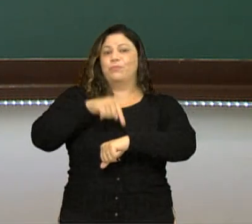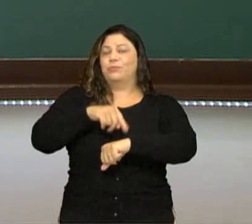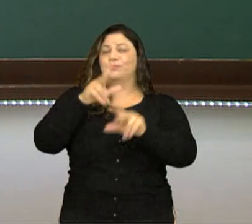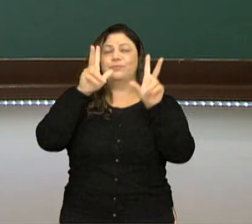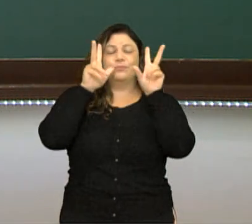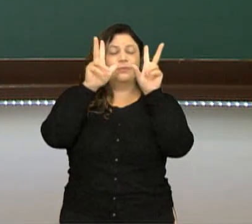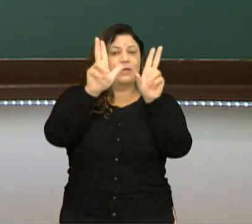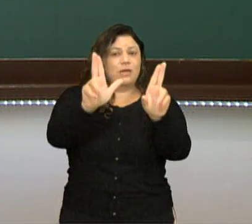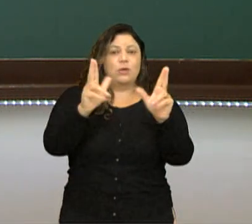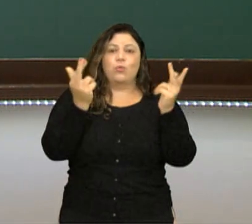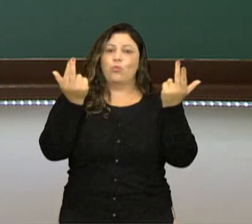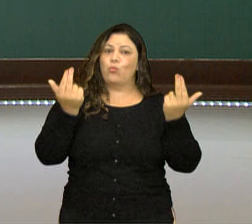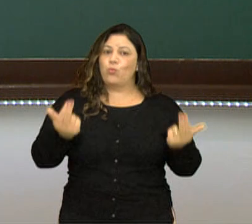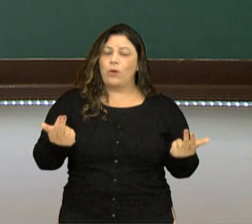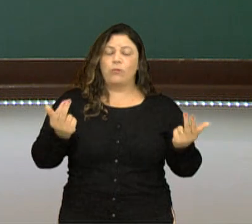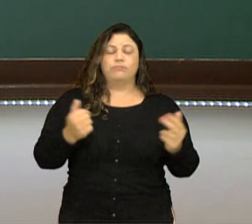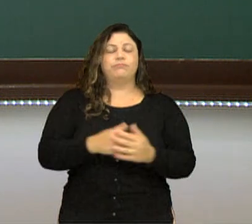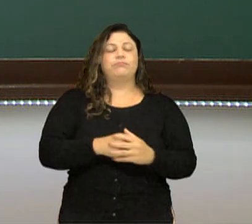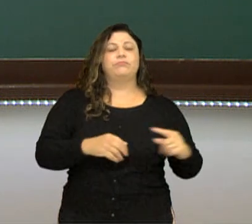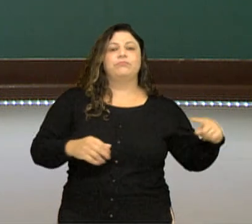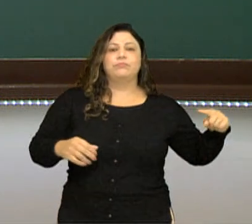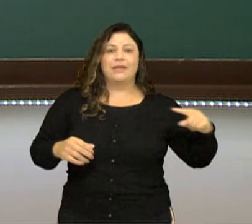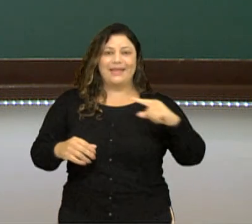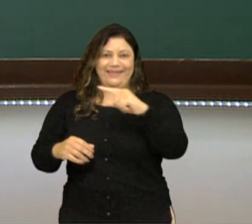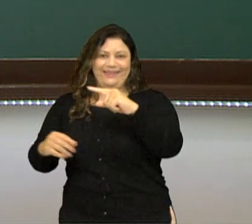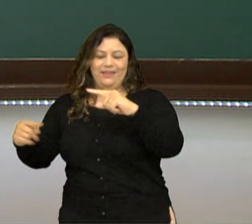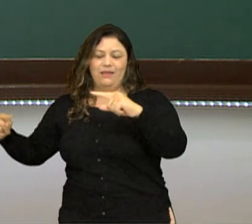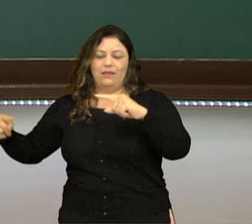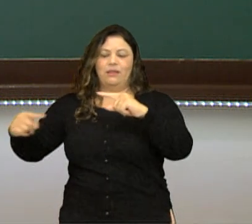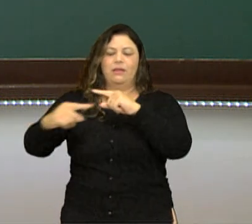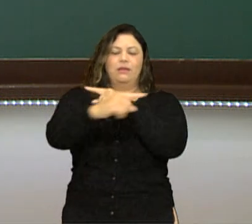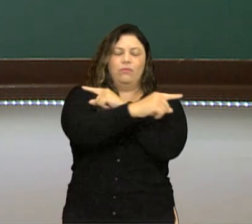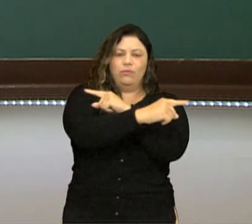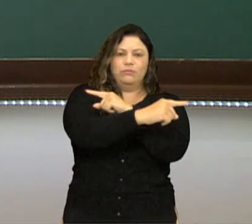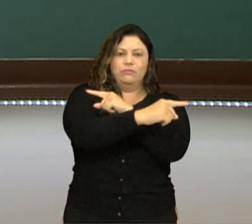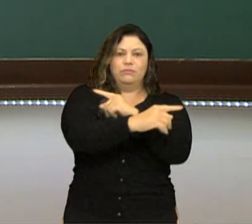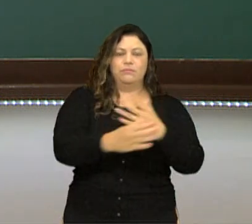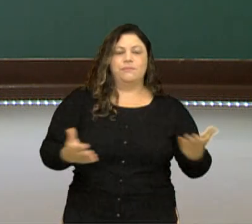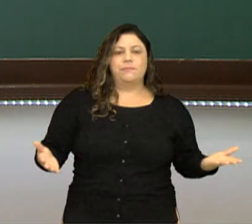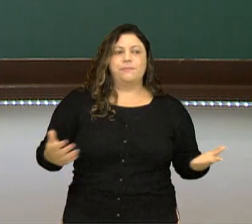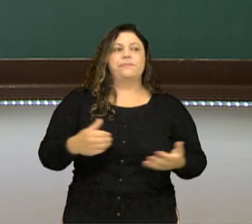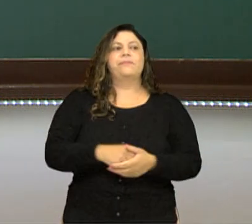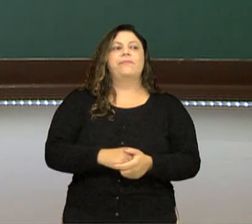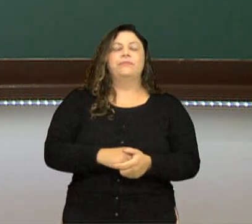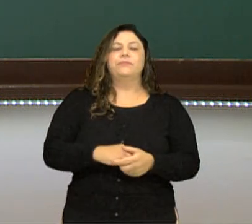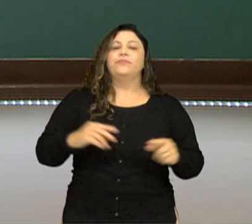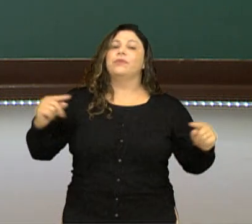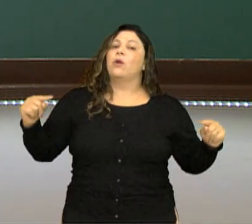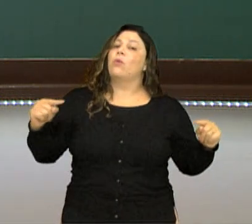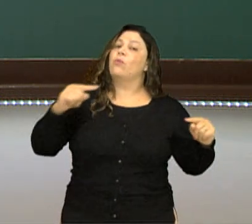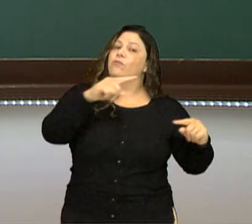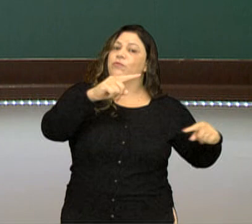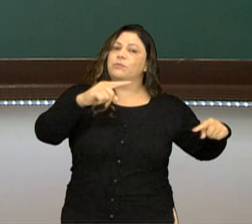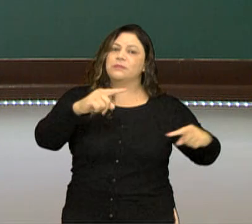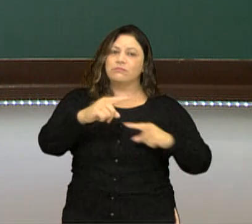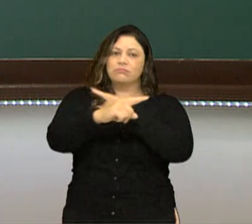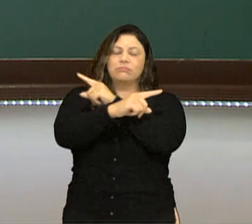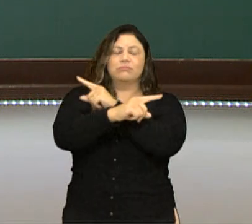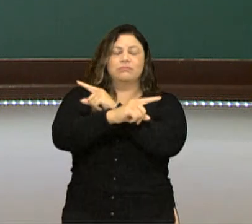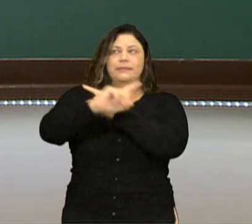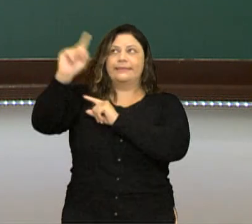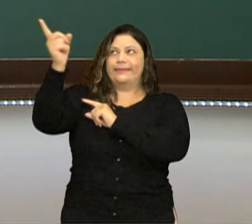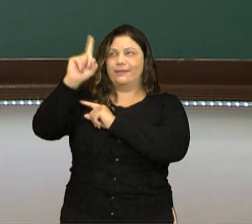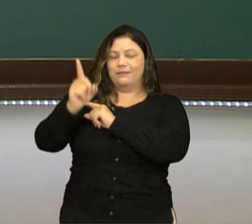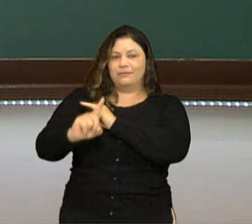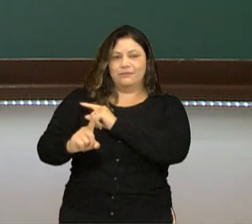o caminho de ida é igual ao de volta, então ele leva informação visual e o raio de luz traz a